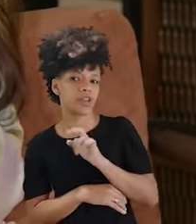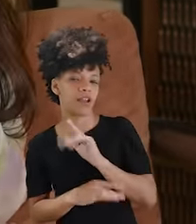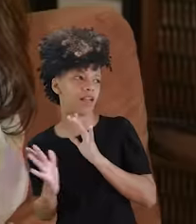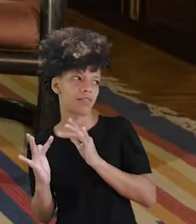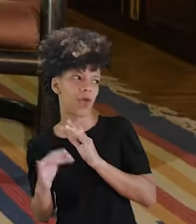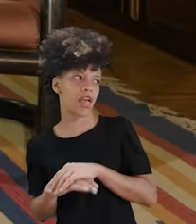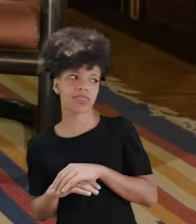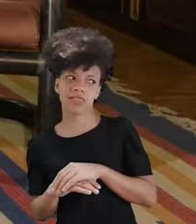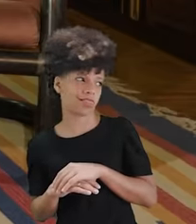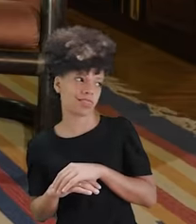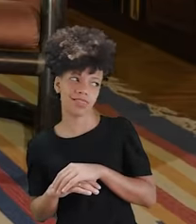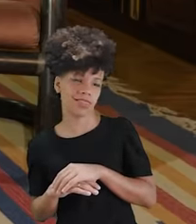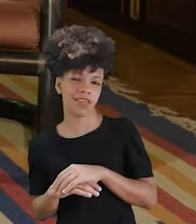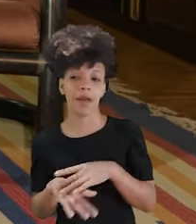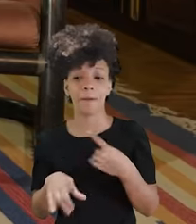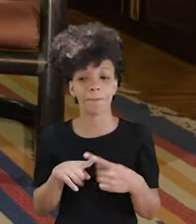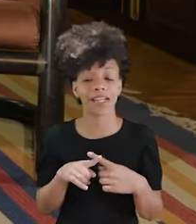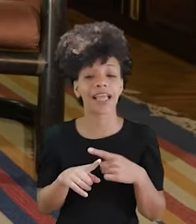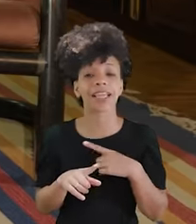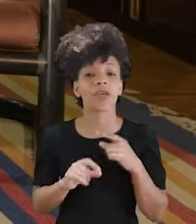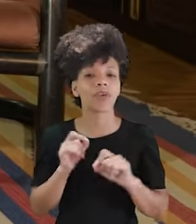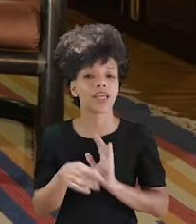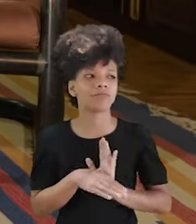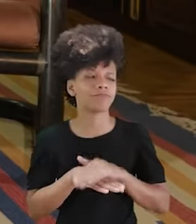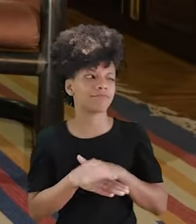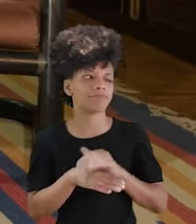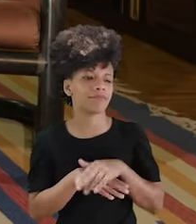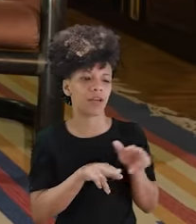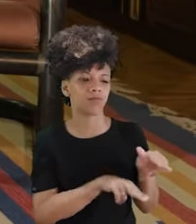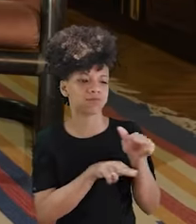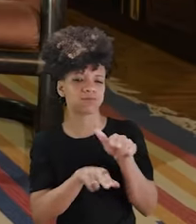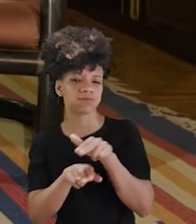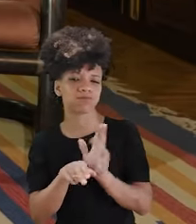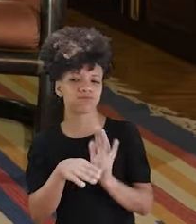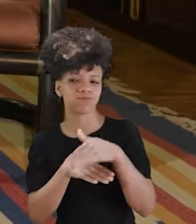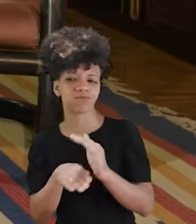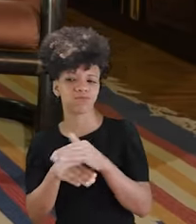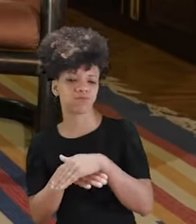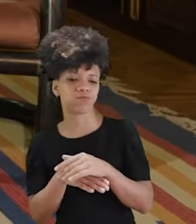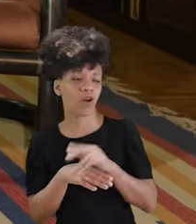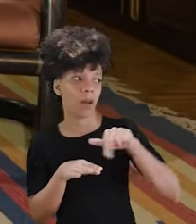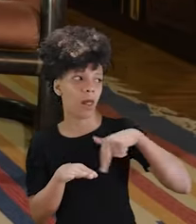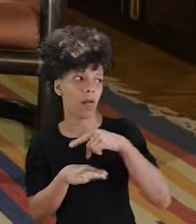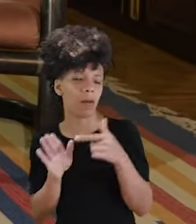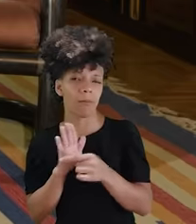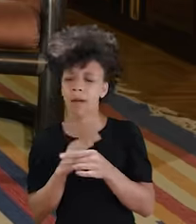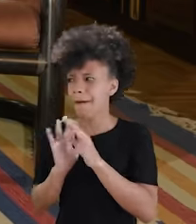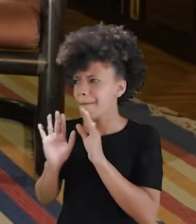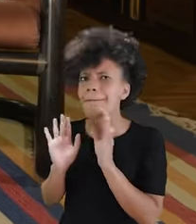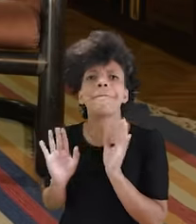só pegando Elaine dela porque tem aquelas peladinhas de cabides assim no meio da madrugada